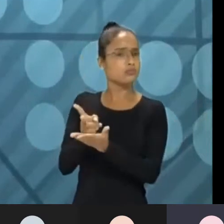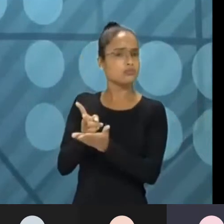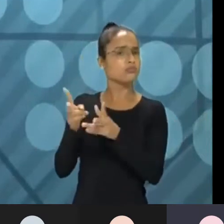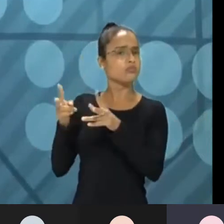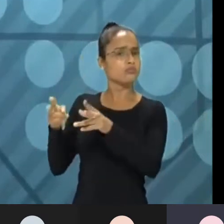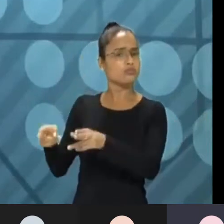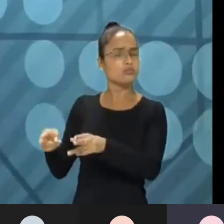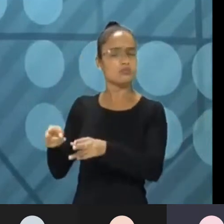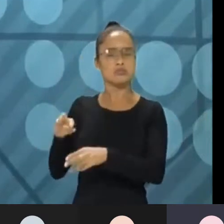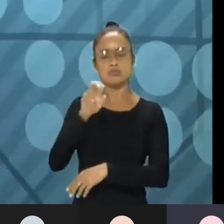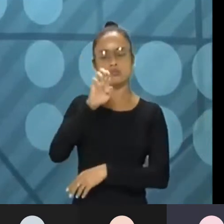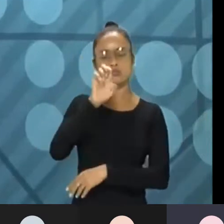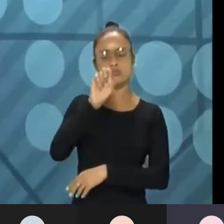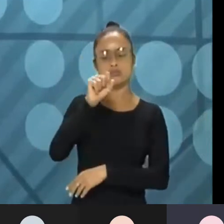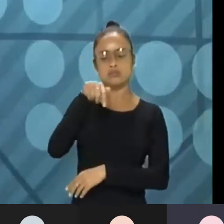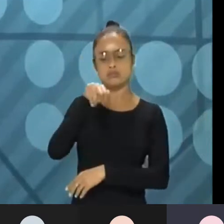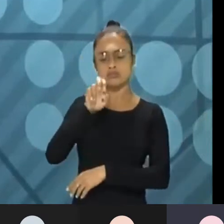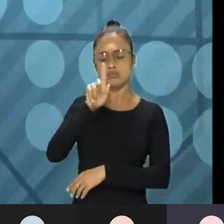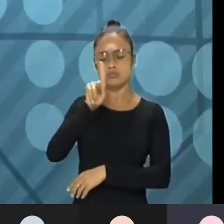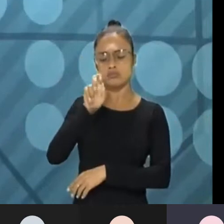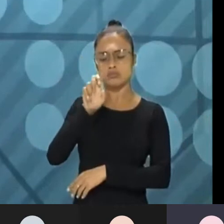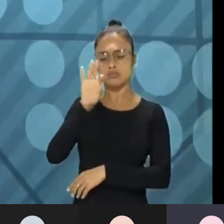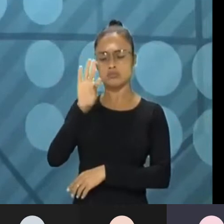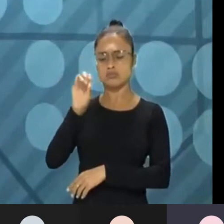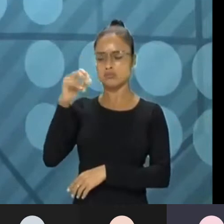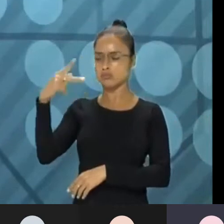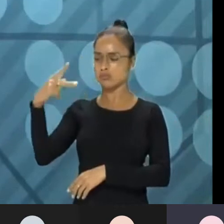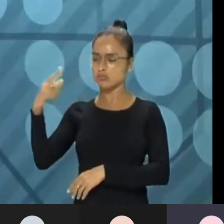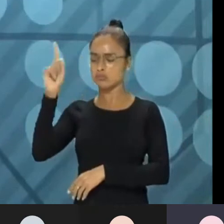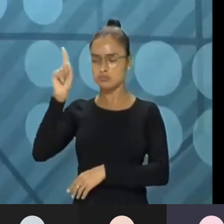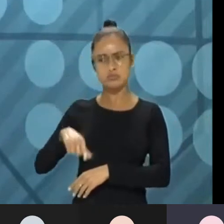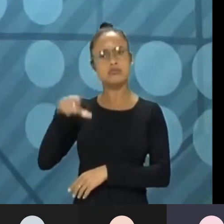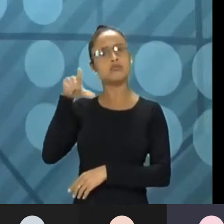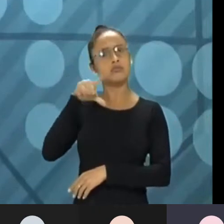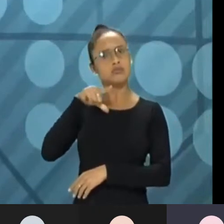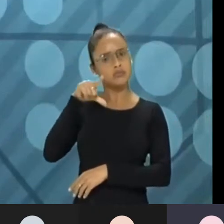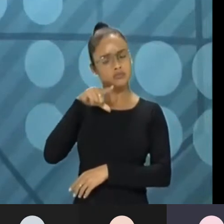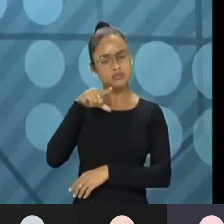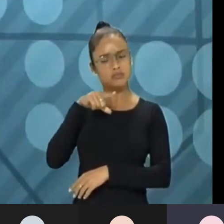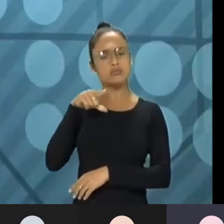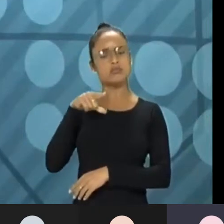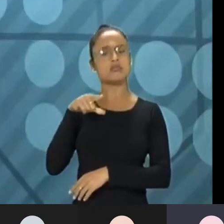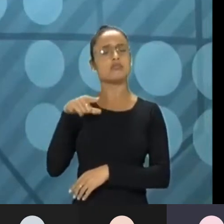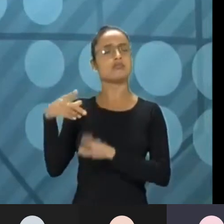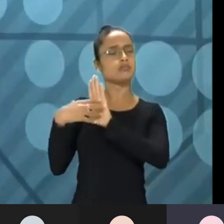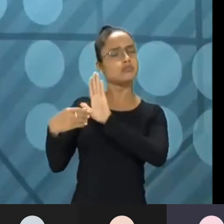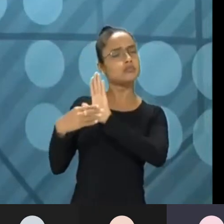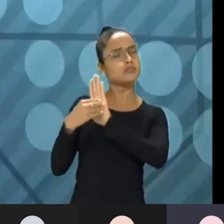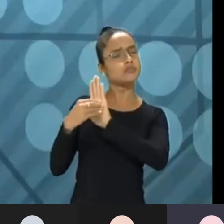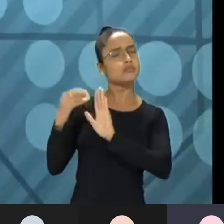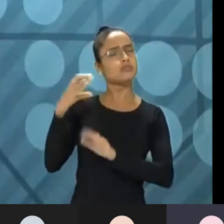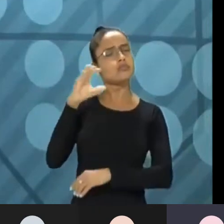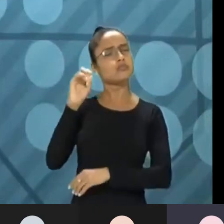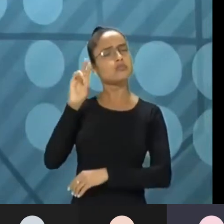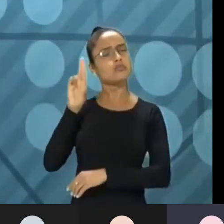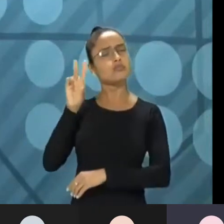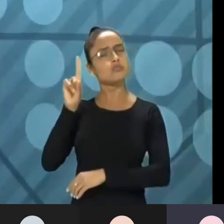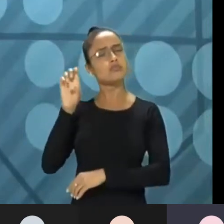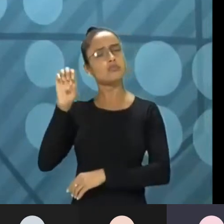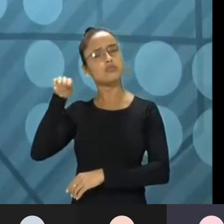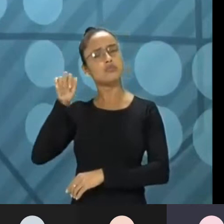conceito, o SketchUp usa o sistema de coordenadas x, y, z, conforme nós fizemos o sistema isométrico. Você